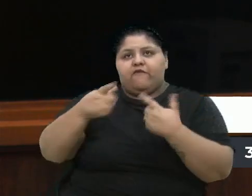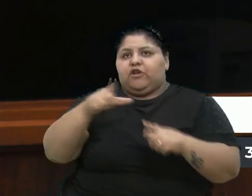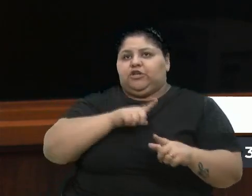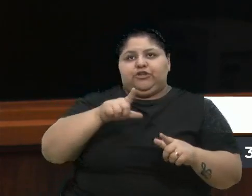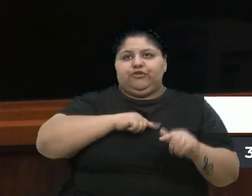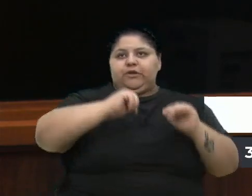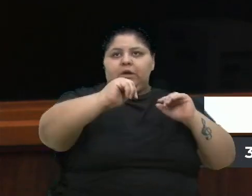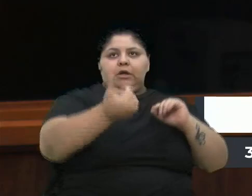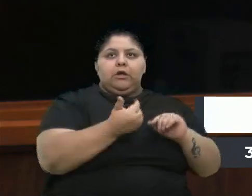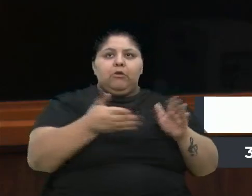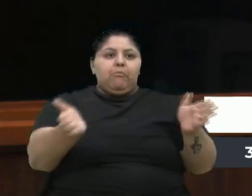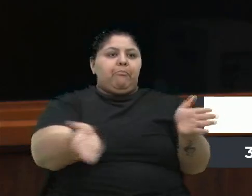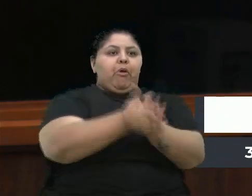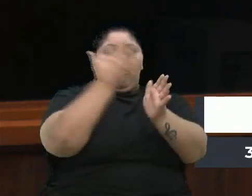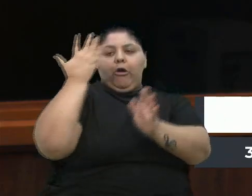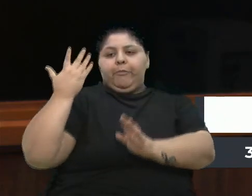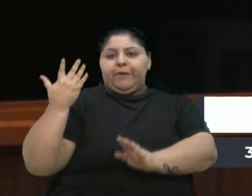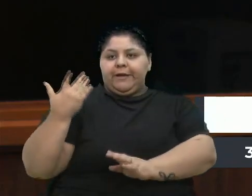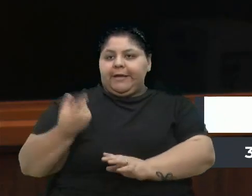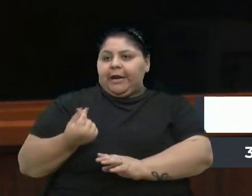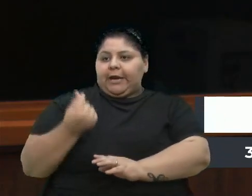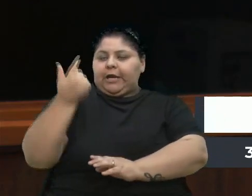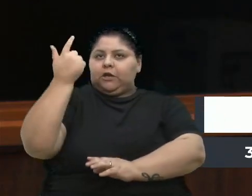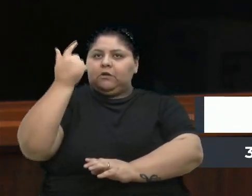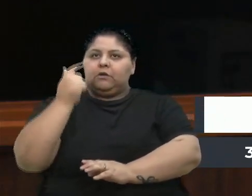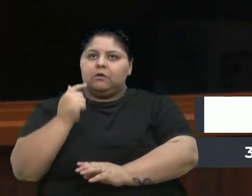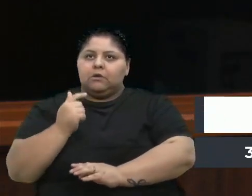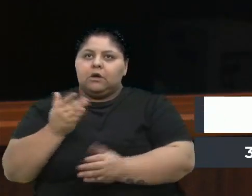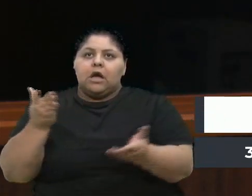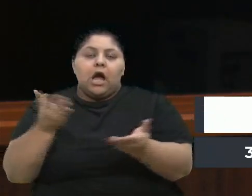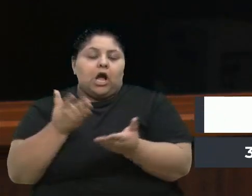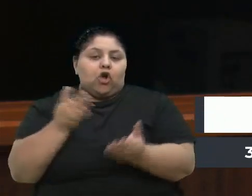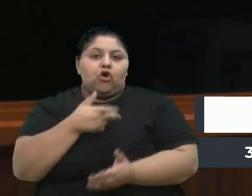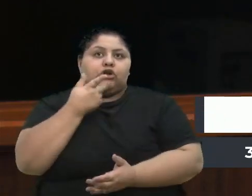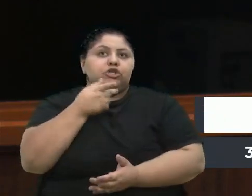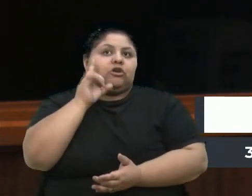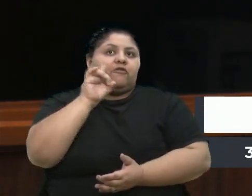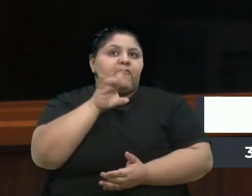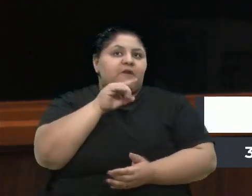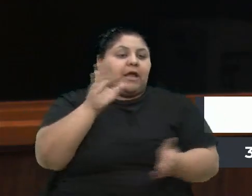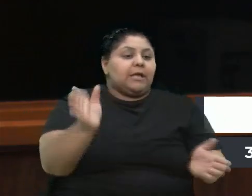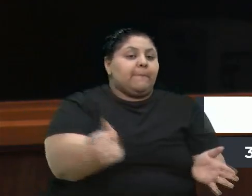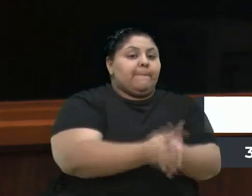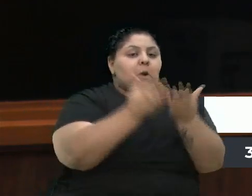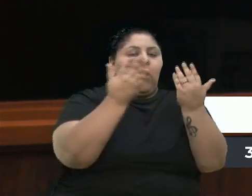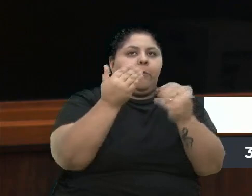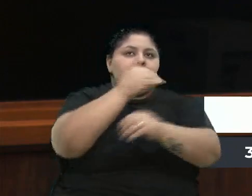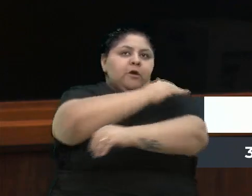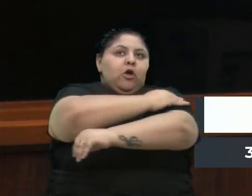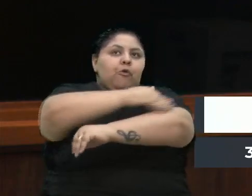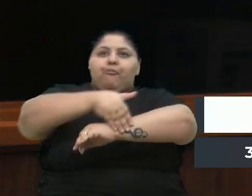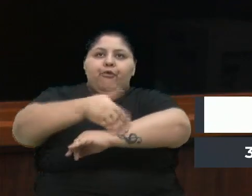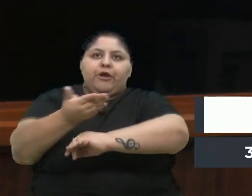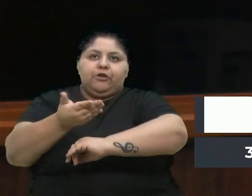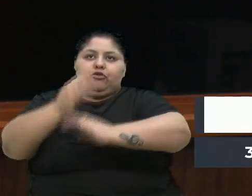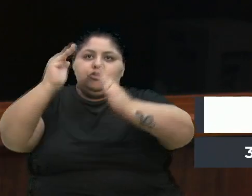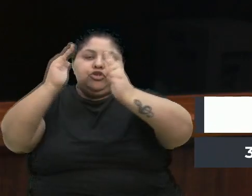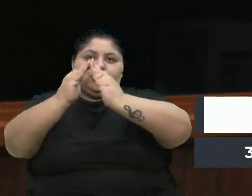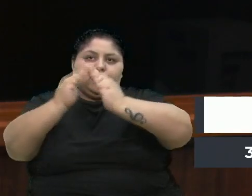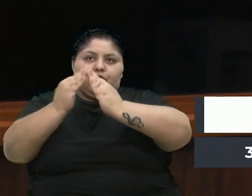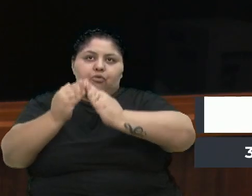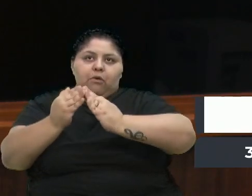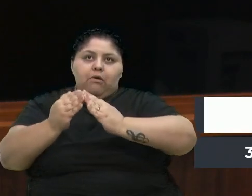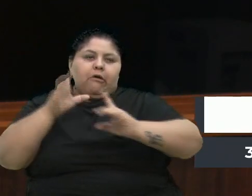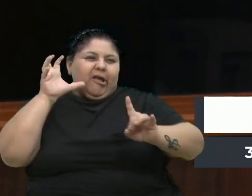vai dizer que só pobre mendigo que é violento e que ameaça aqueles que têm condições de ter uma casa para morar.